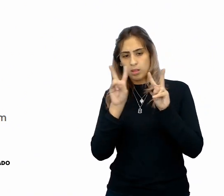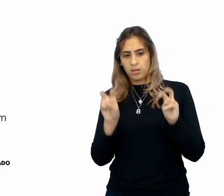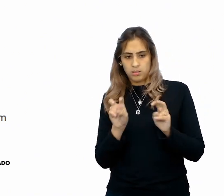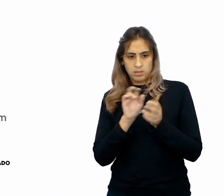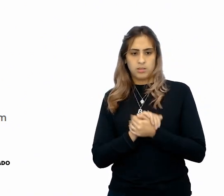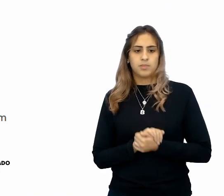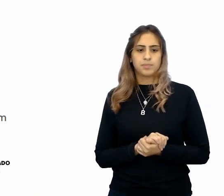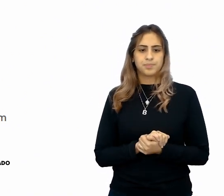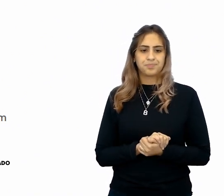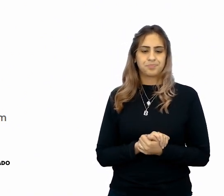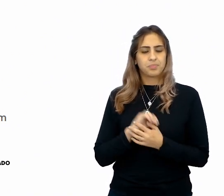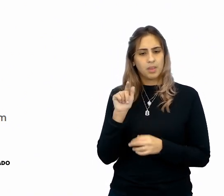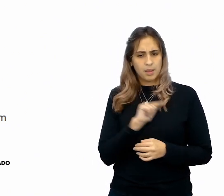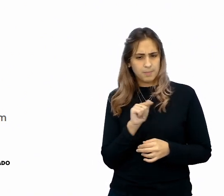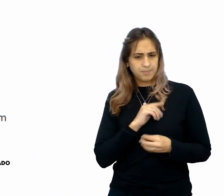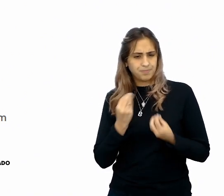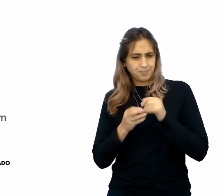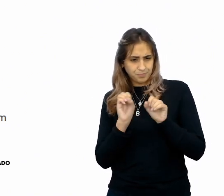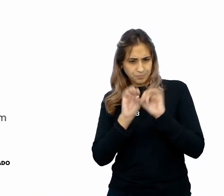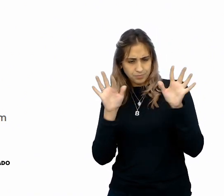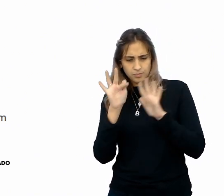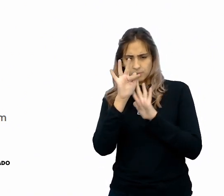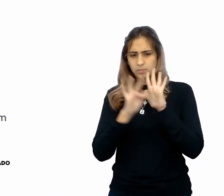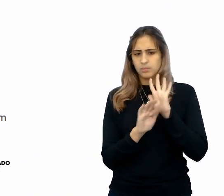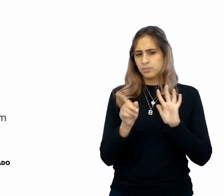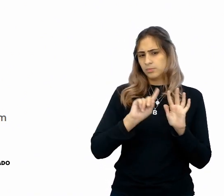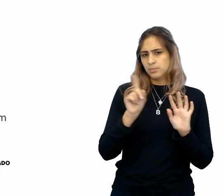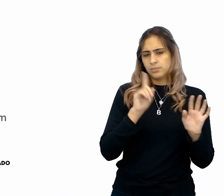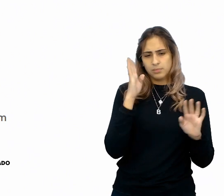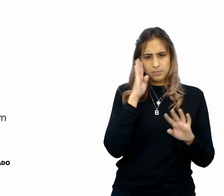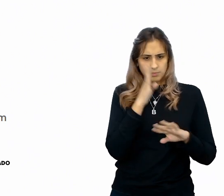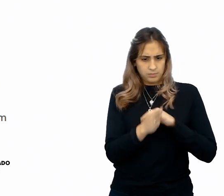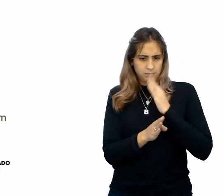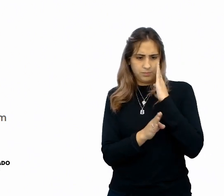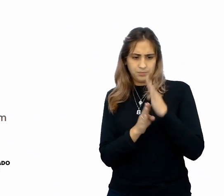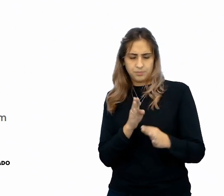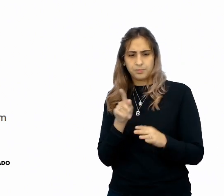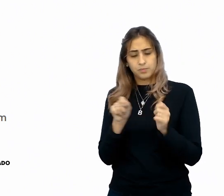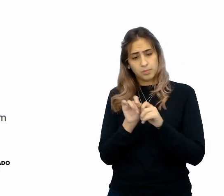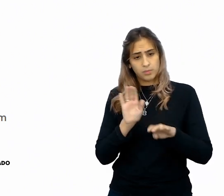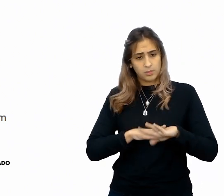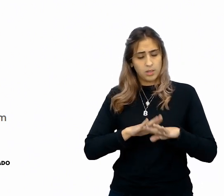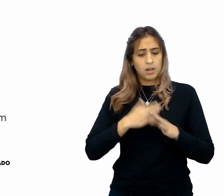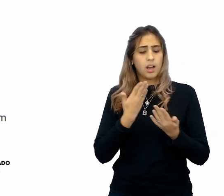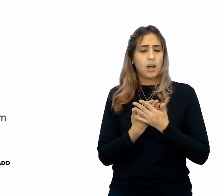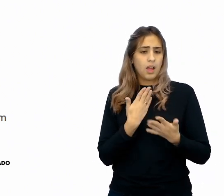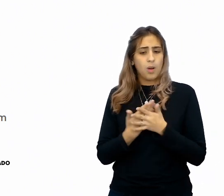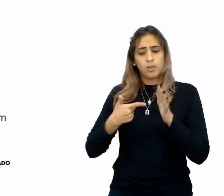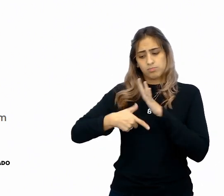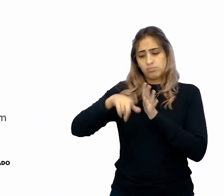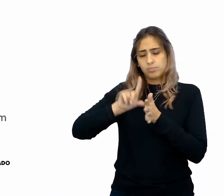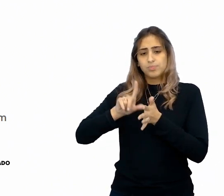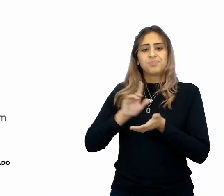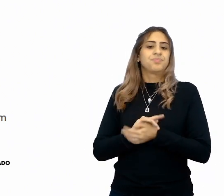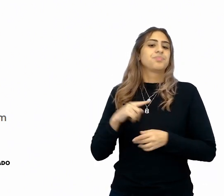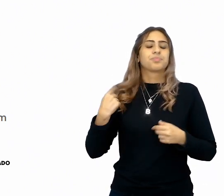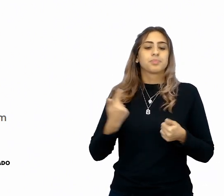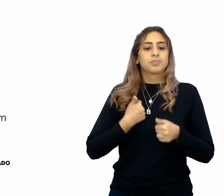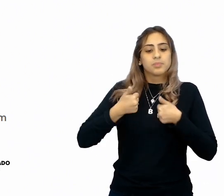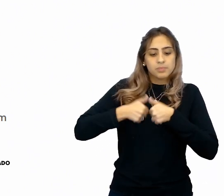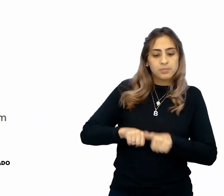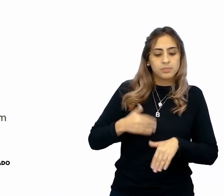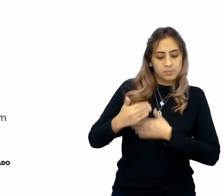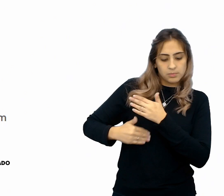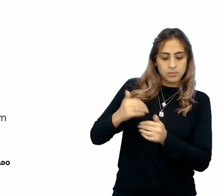levantada. Embora a clareza dos textos não tenha sido diretamente abordada nas aulas anteriores, estamos tratando